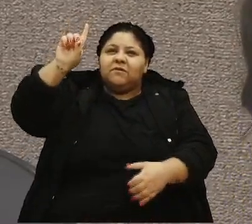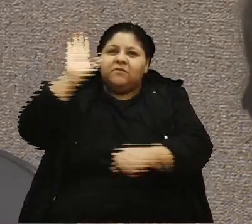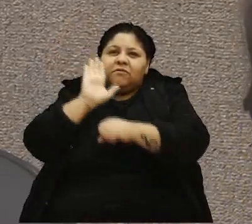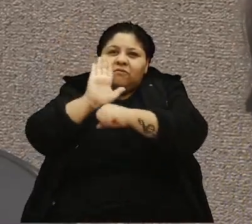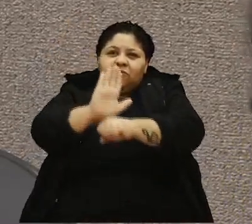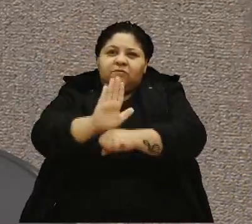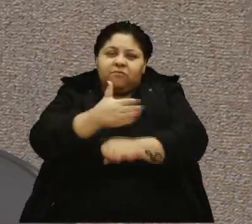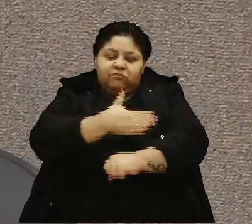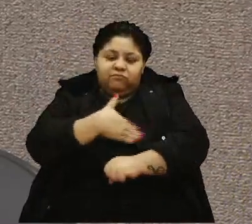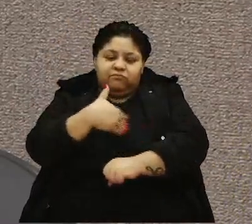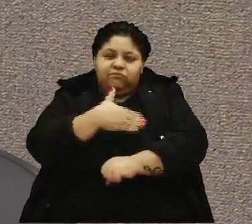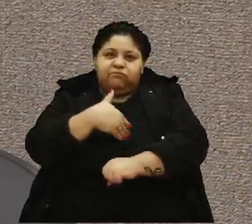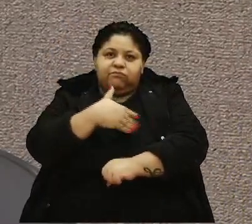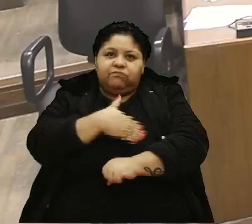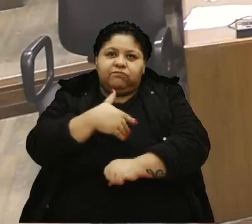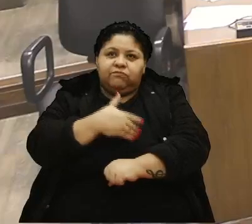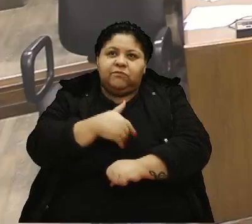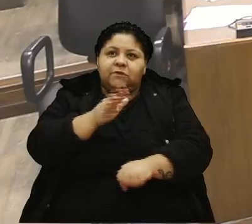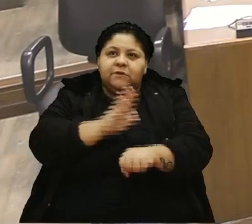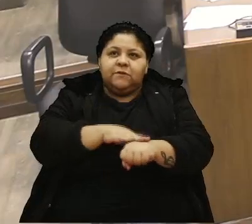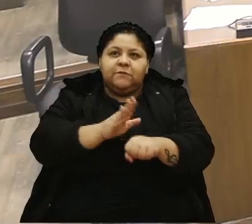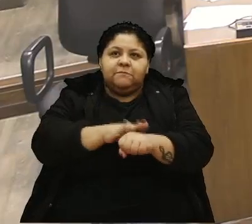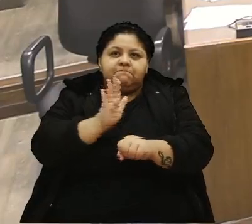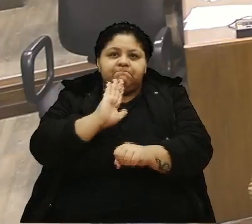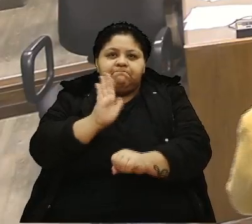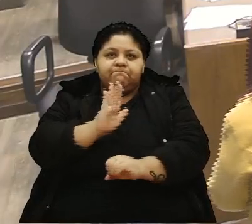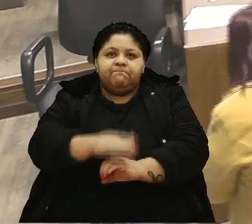momento de despedida.